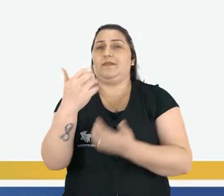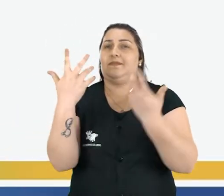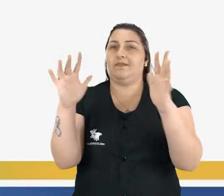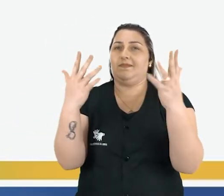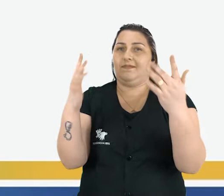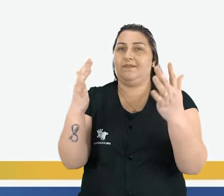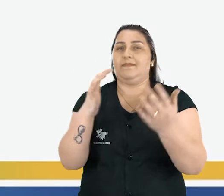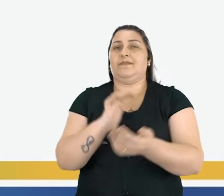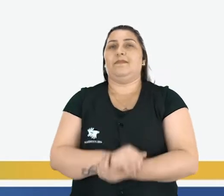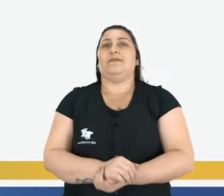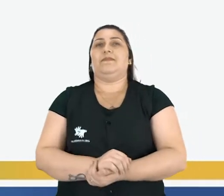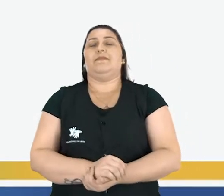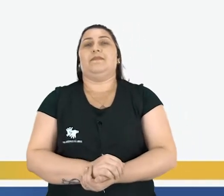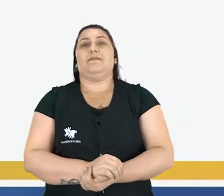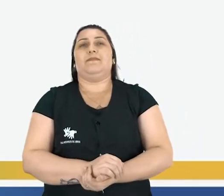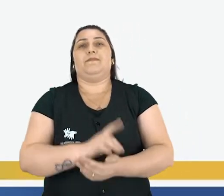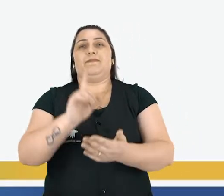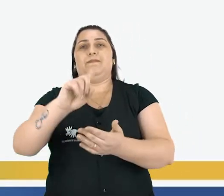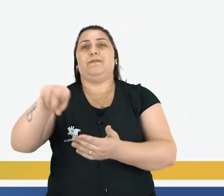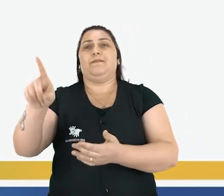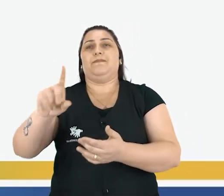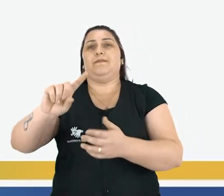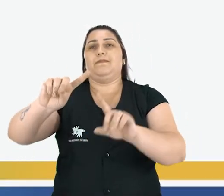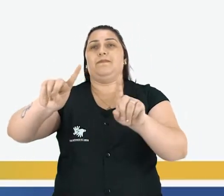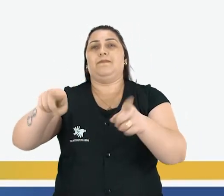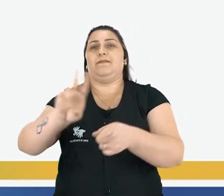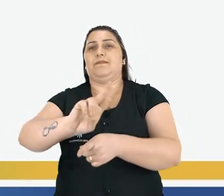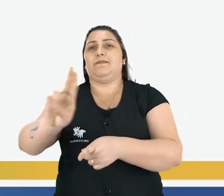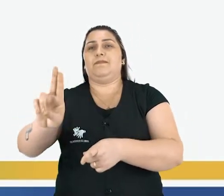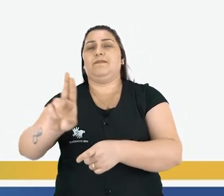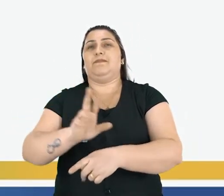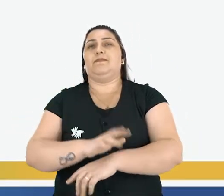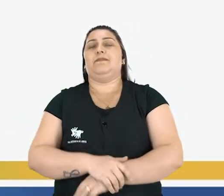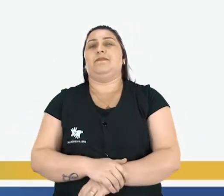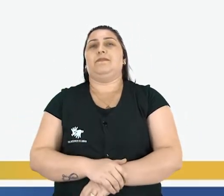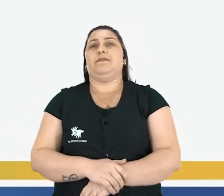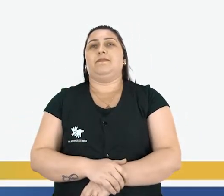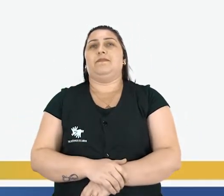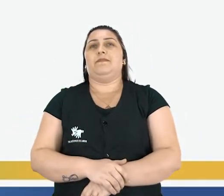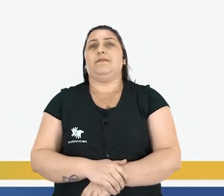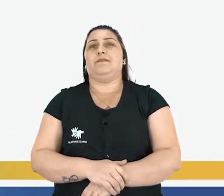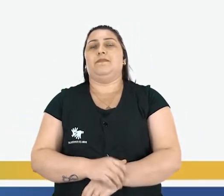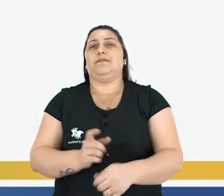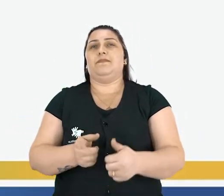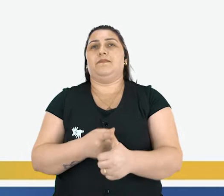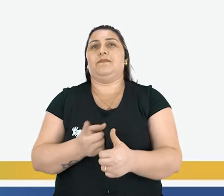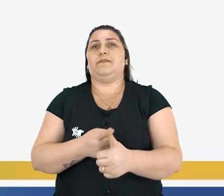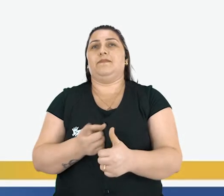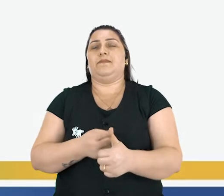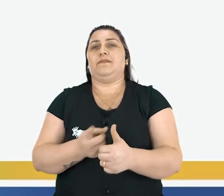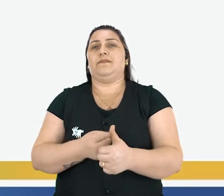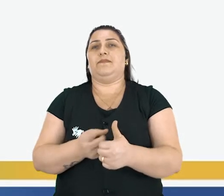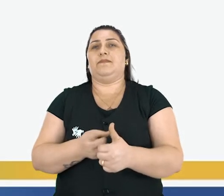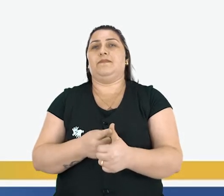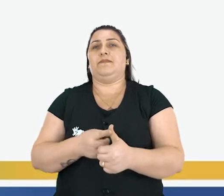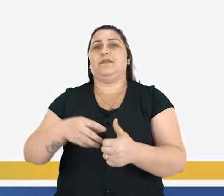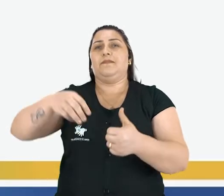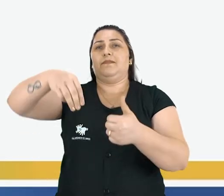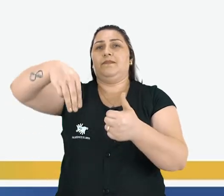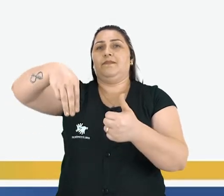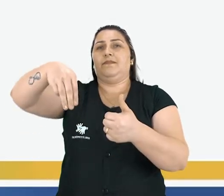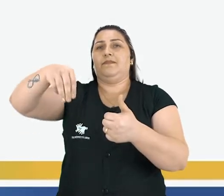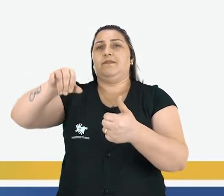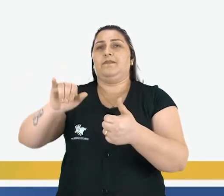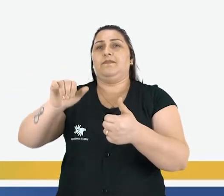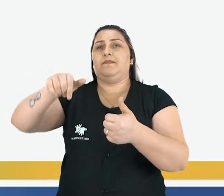Laura muito bem então vamos marcar um X ali no nome da Laura vamos lá a primeira palavra primeiro nome do